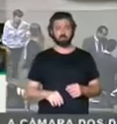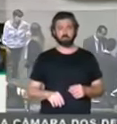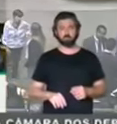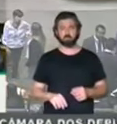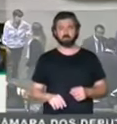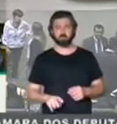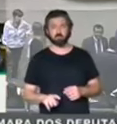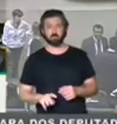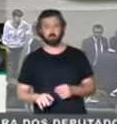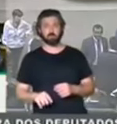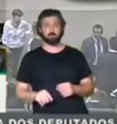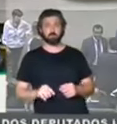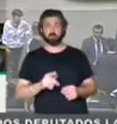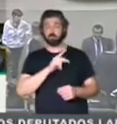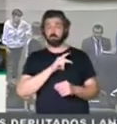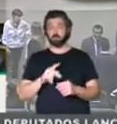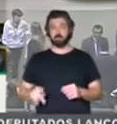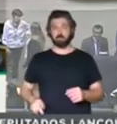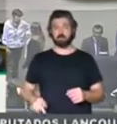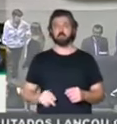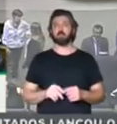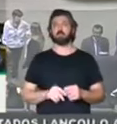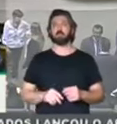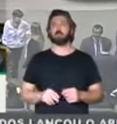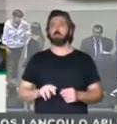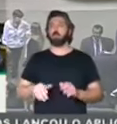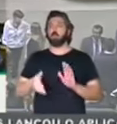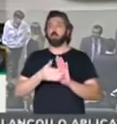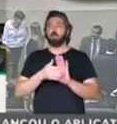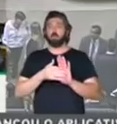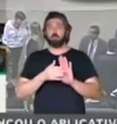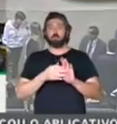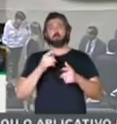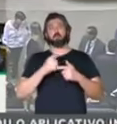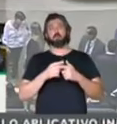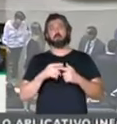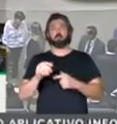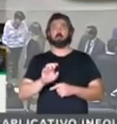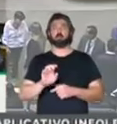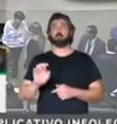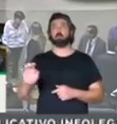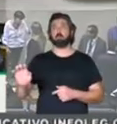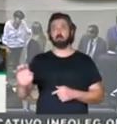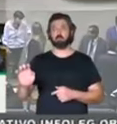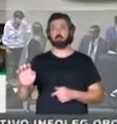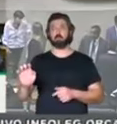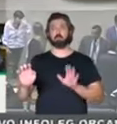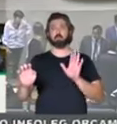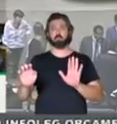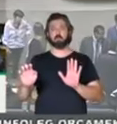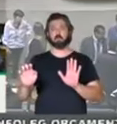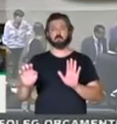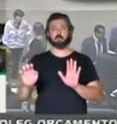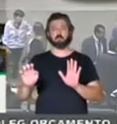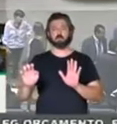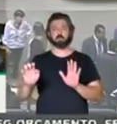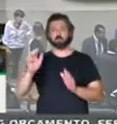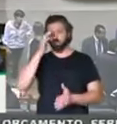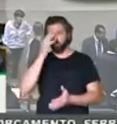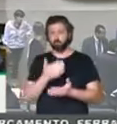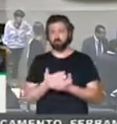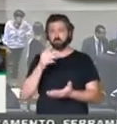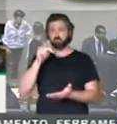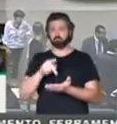não porque é uma proposta que nasce exatamente da esquerda, mas é por uma questão de